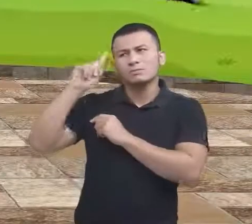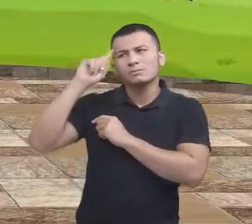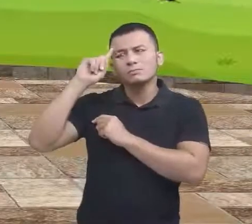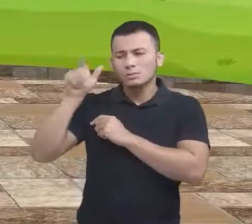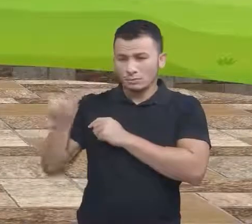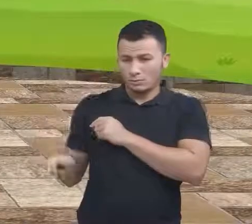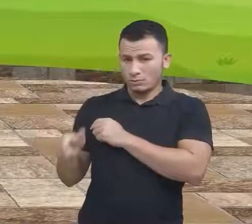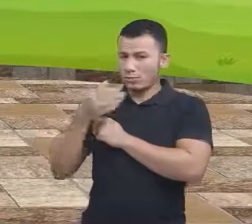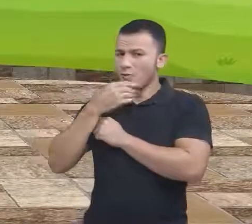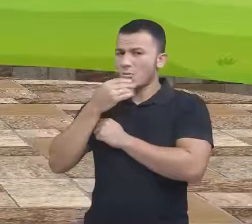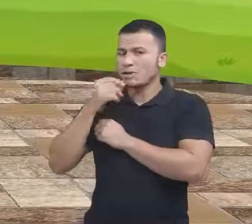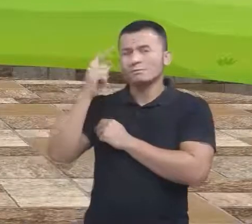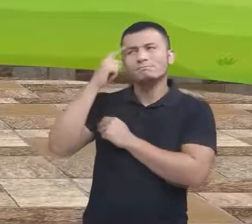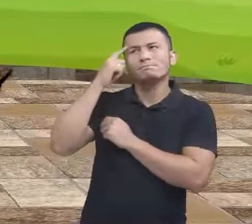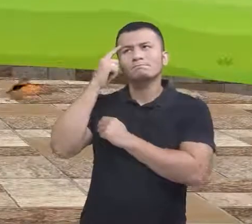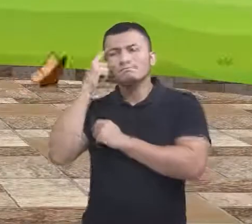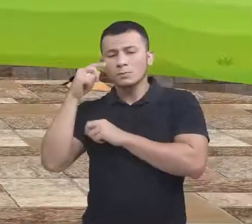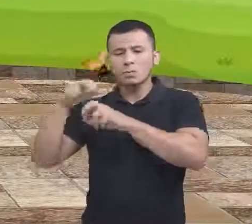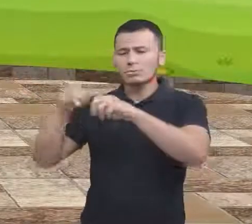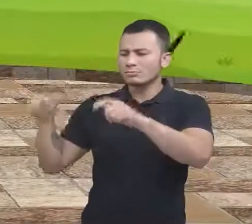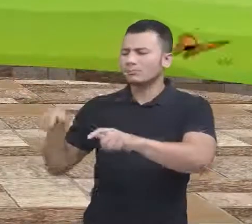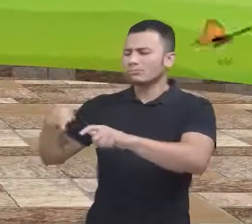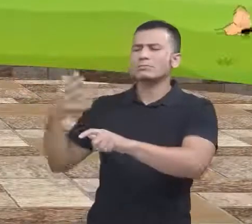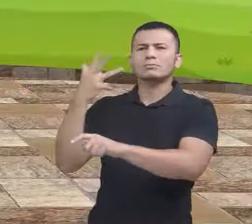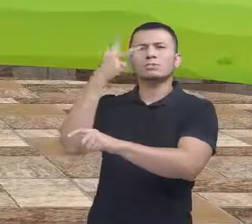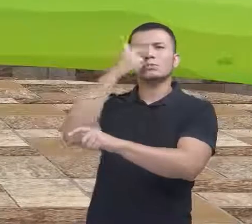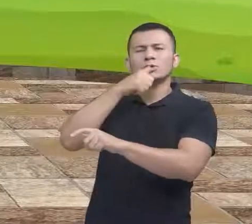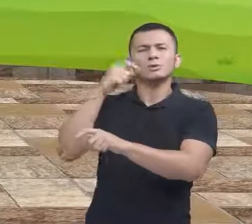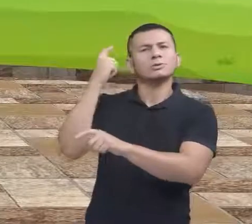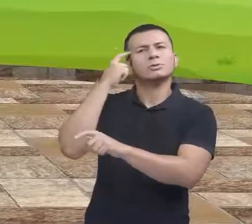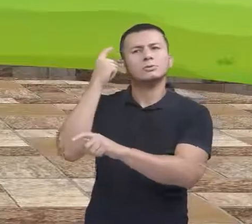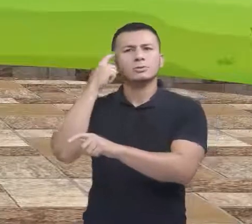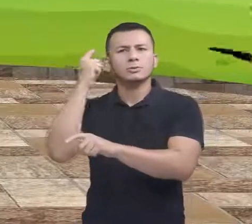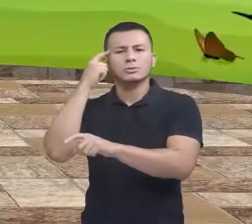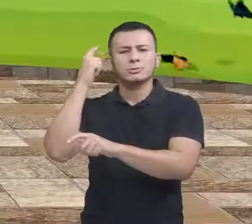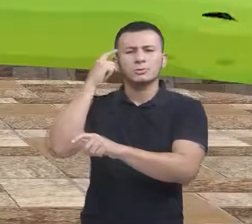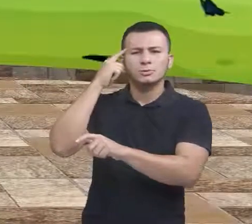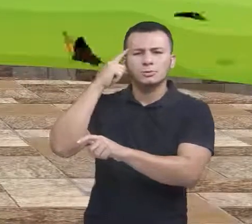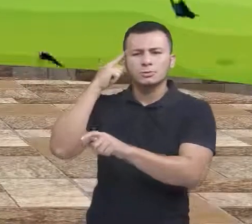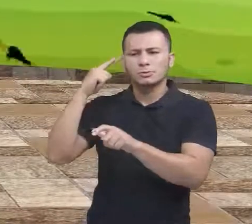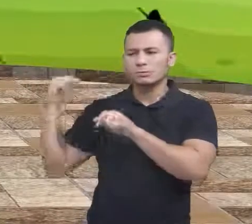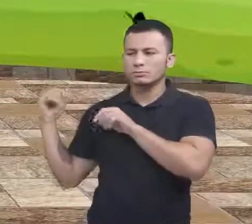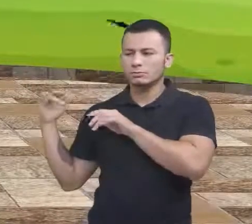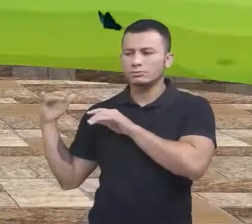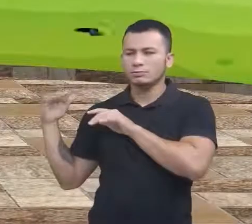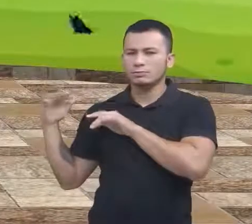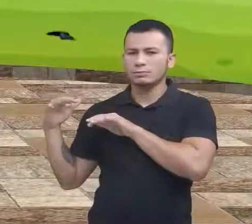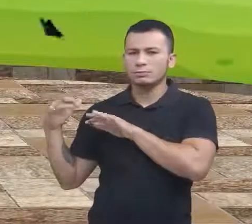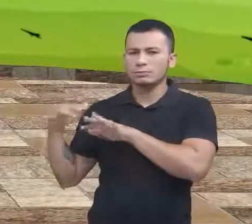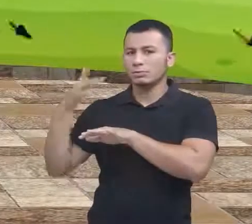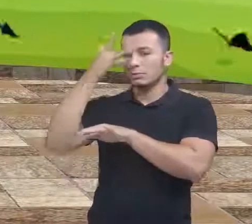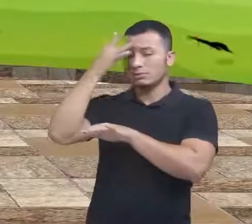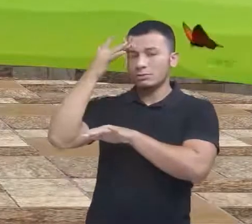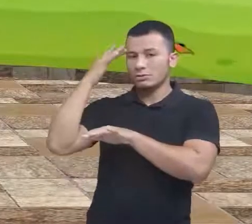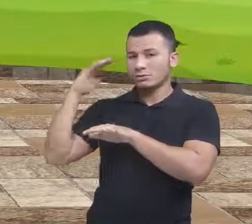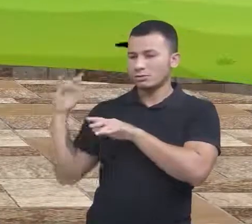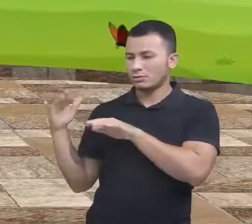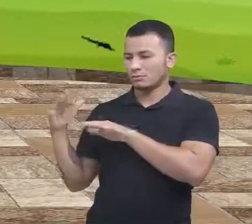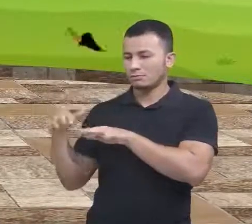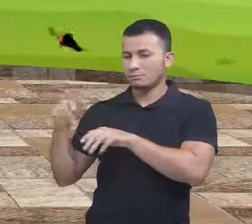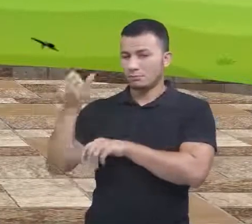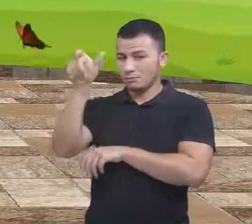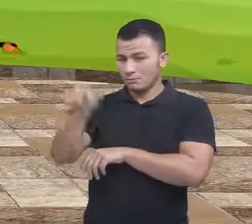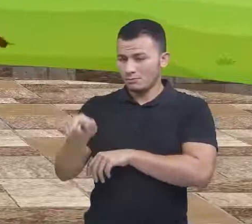porque nesse lugar bonito começaram a aparecer pessoas ele teve a ideia de fazer uma